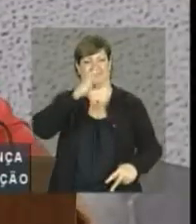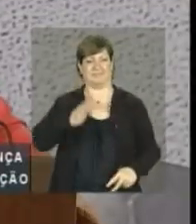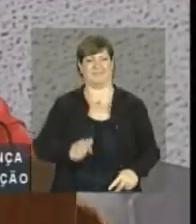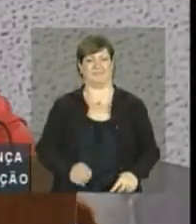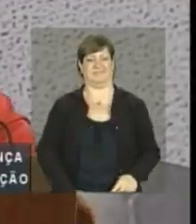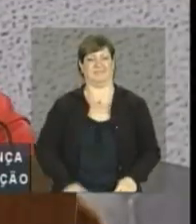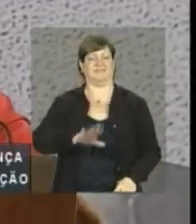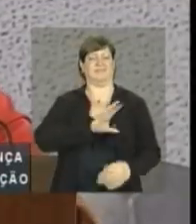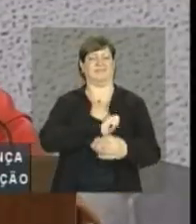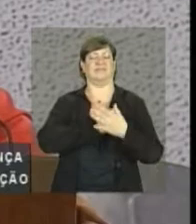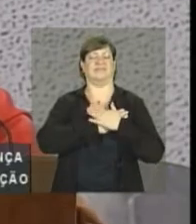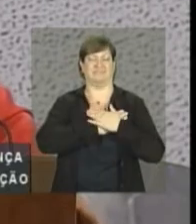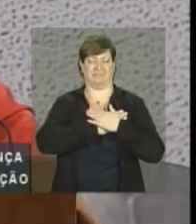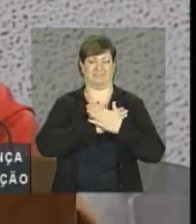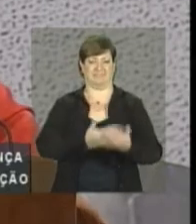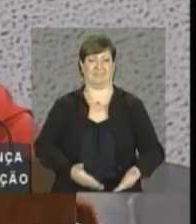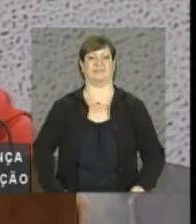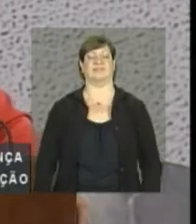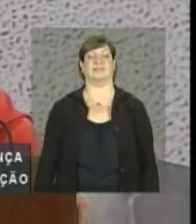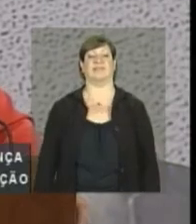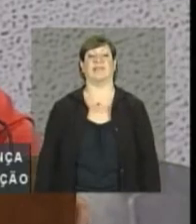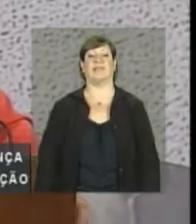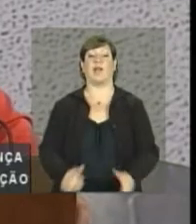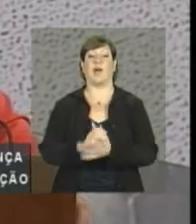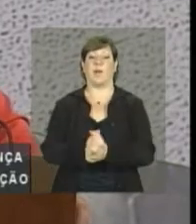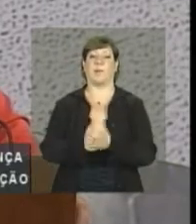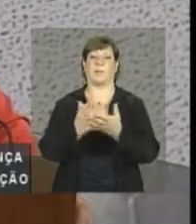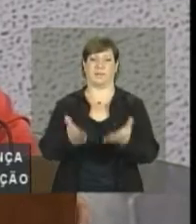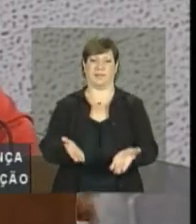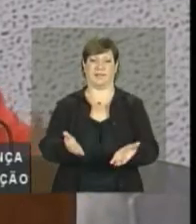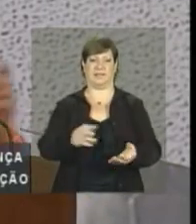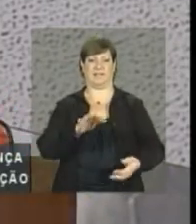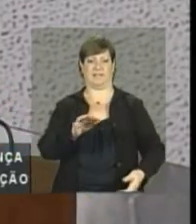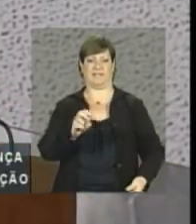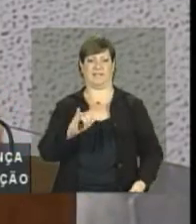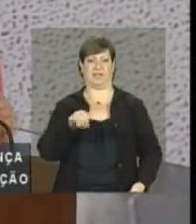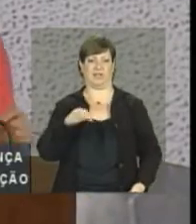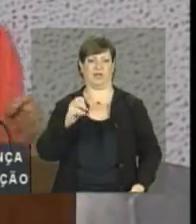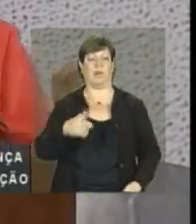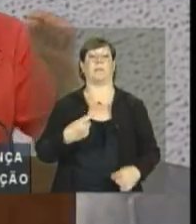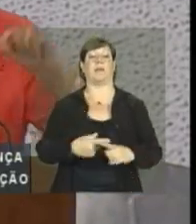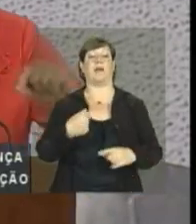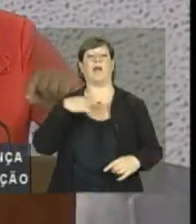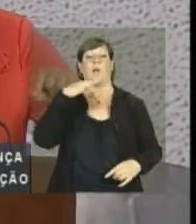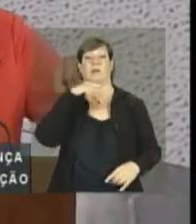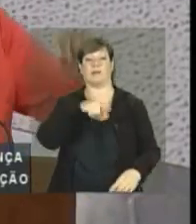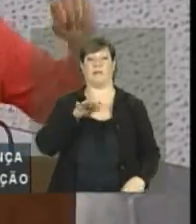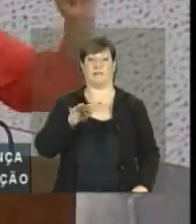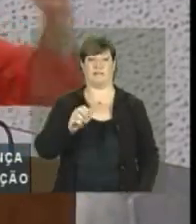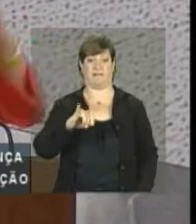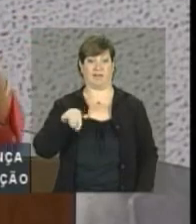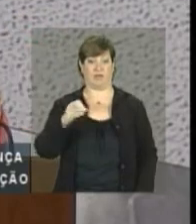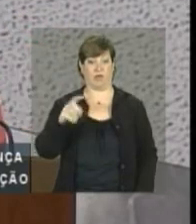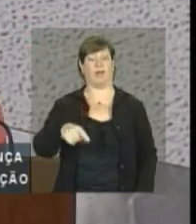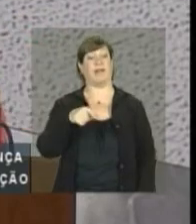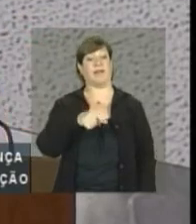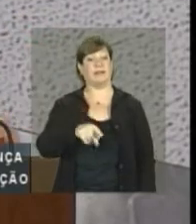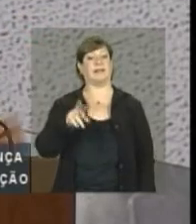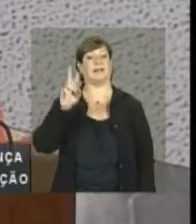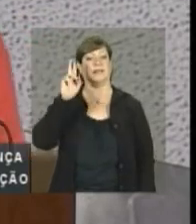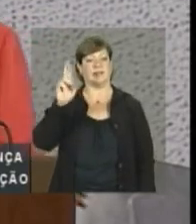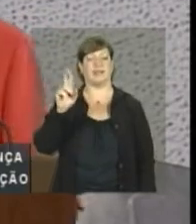carteirinha e coração. Faço uma homenagem a ele, porque eu acho que o Feijó representa justamente